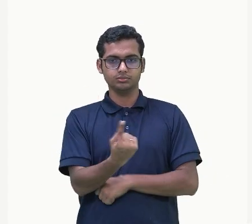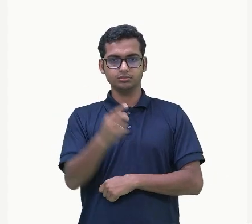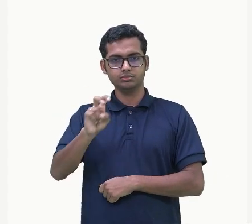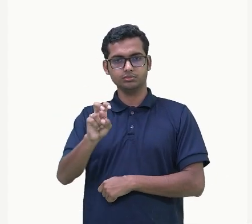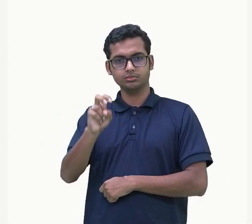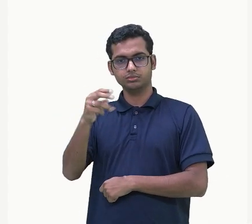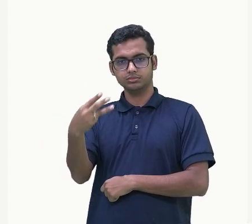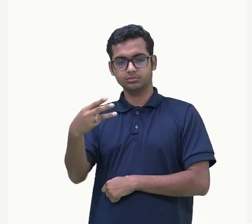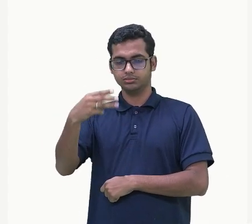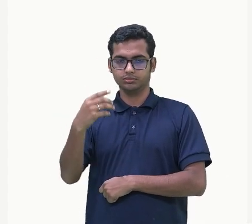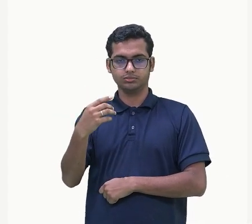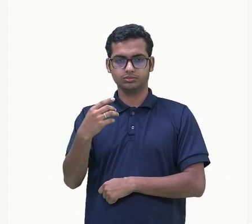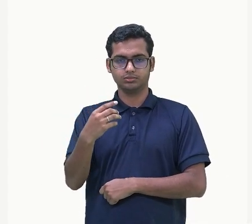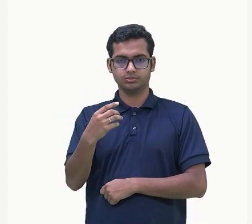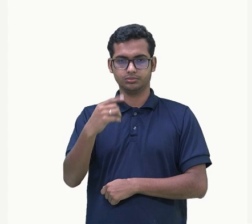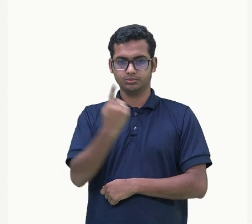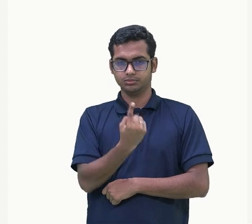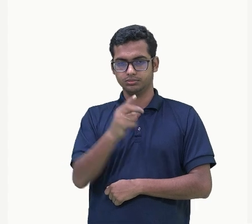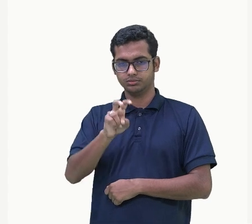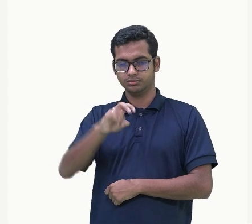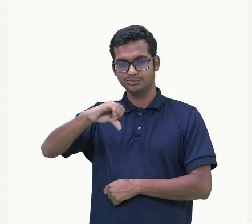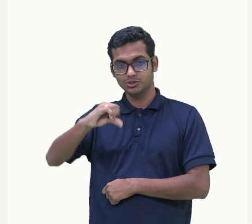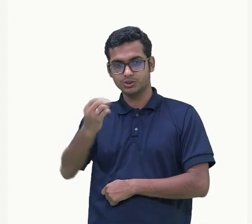1530 a